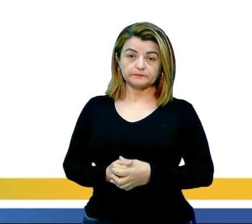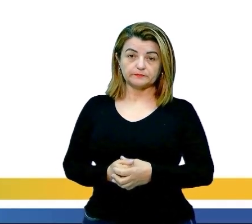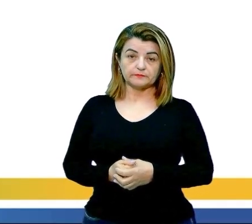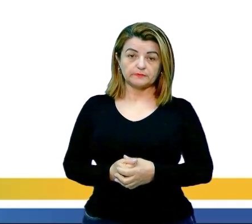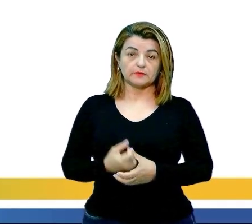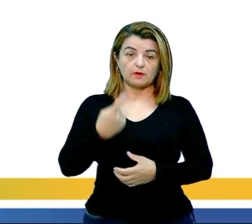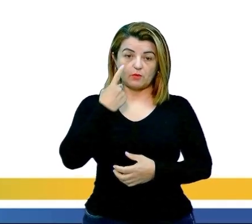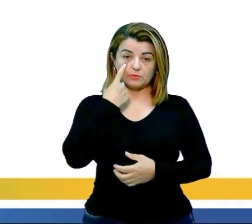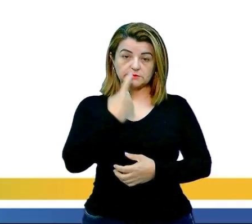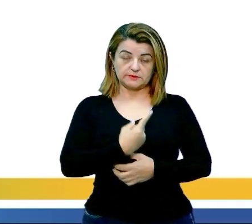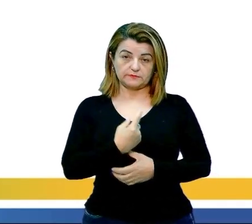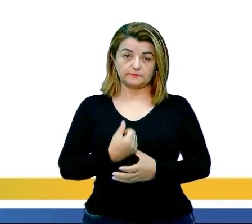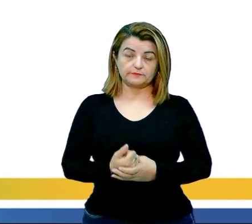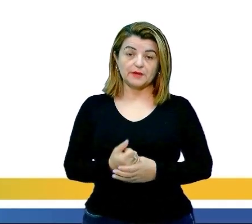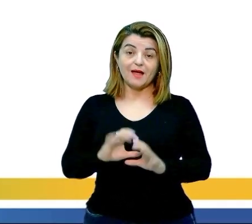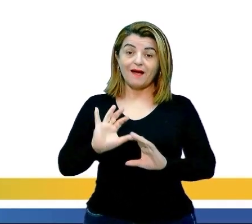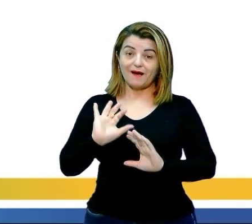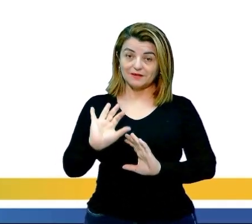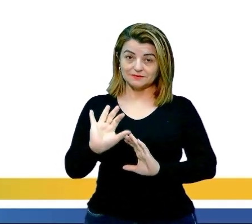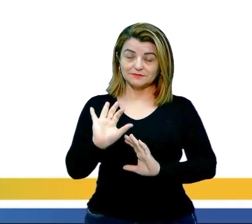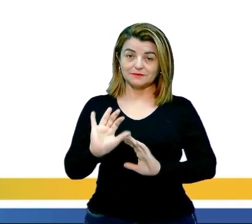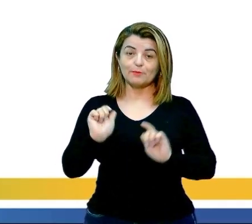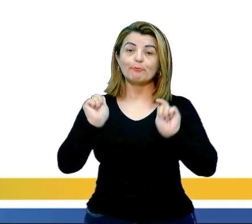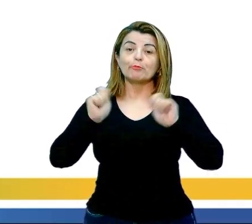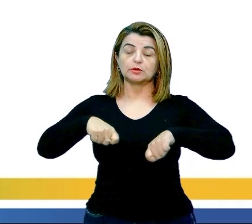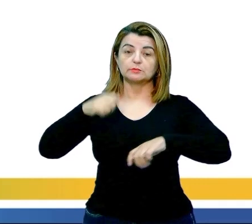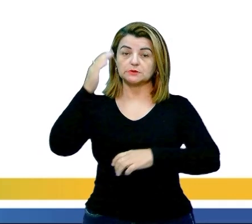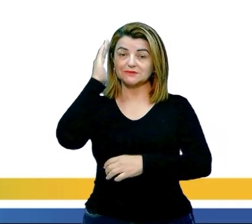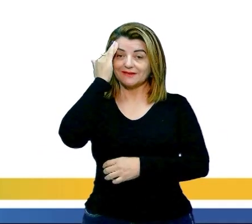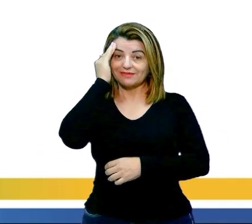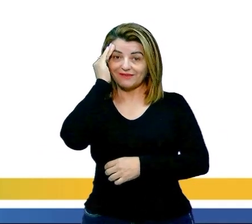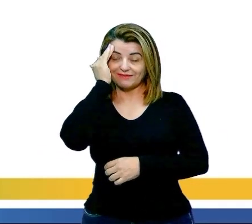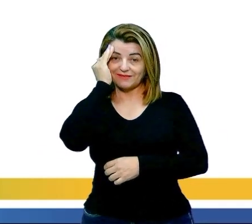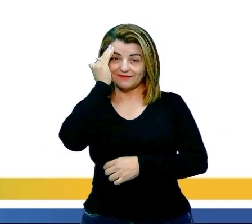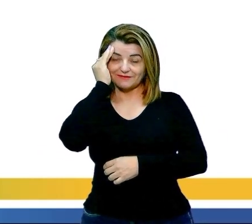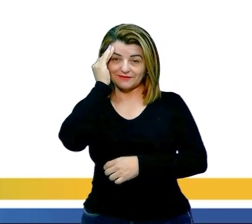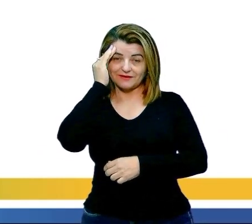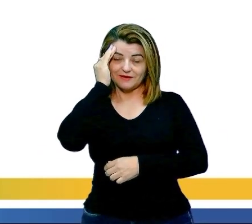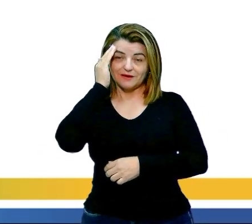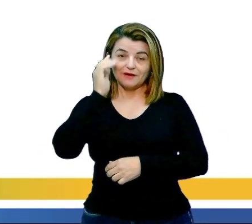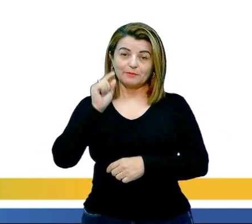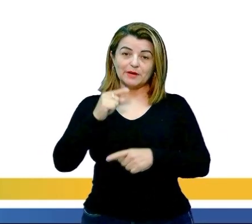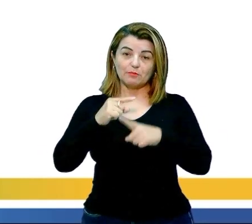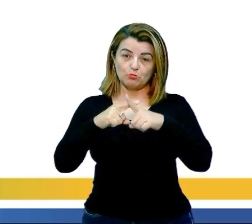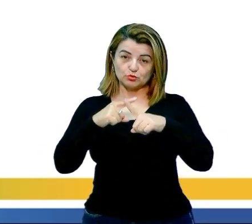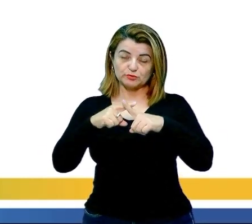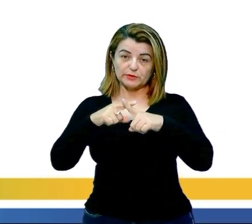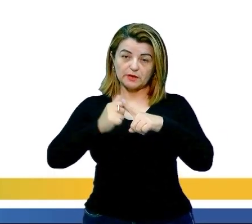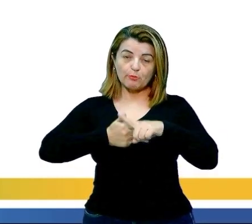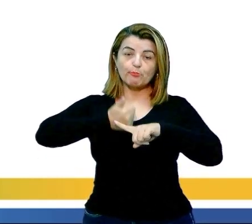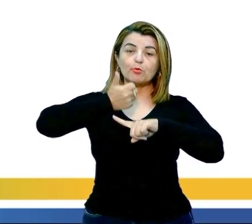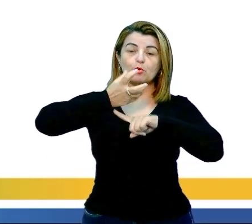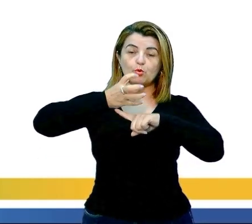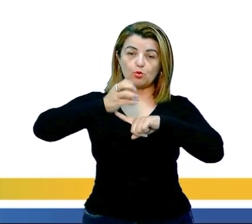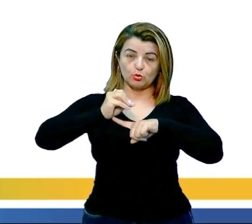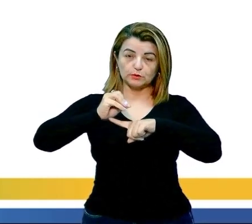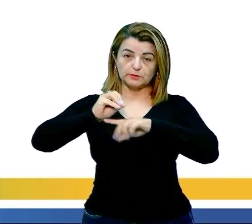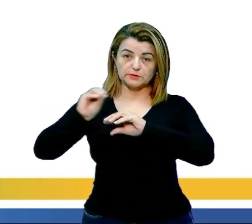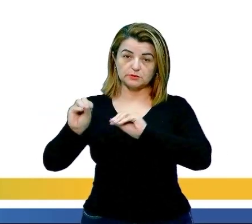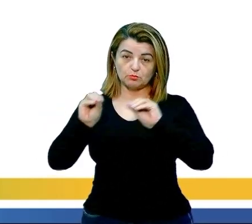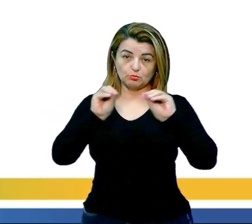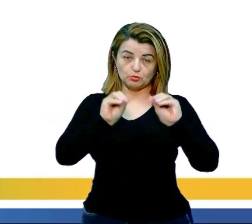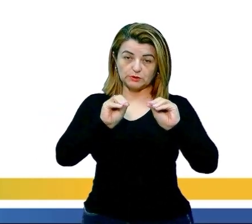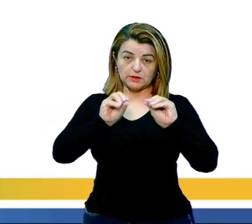Então vejamos aí. Dessa forma, podemos entender que para multiplicar por 10, basta deslocar